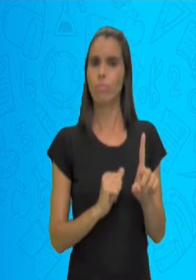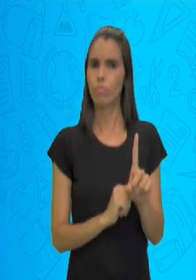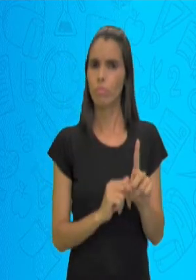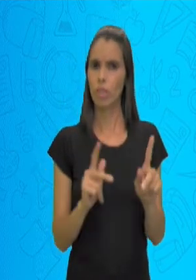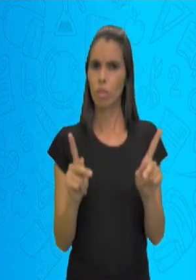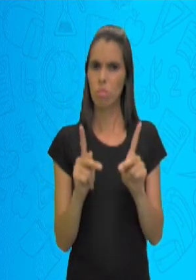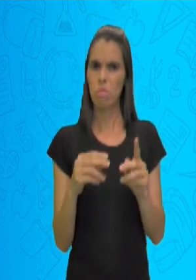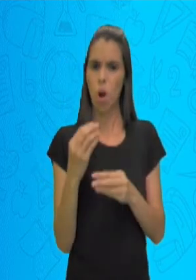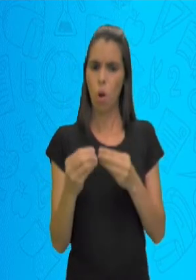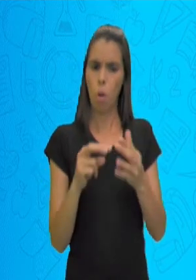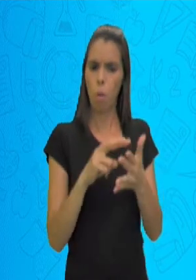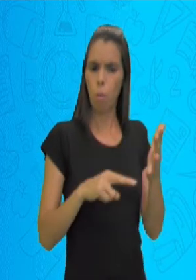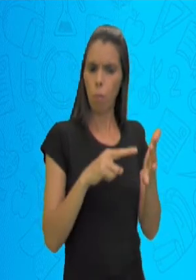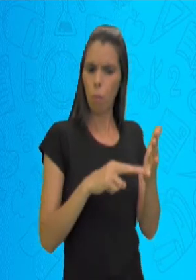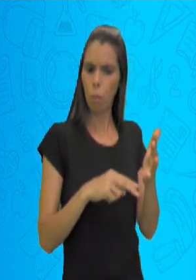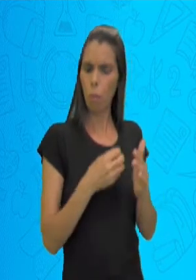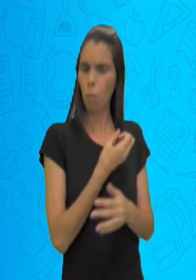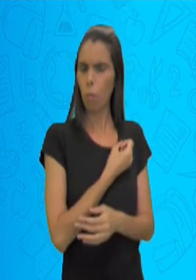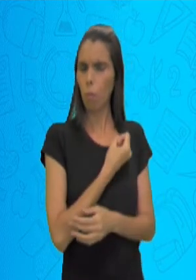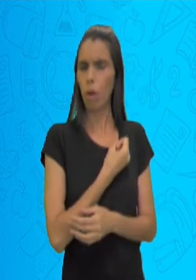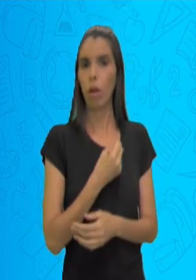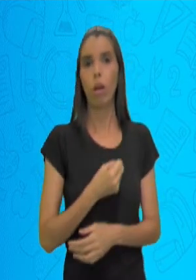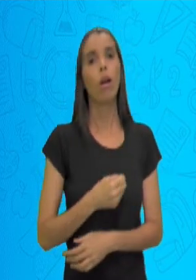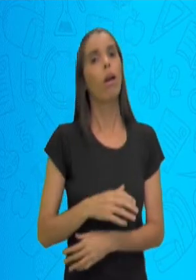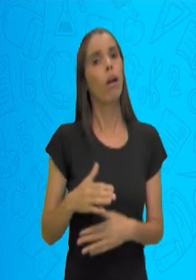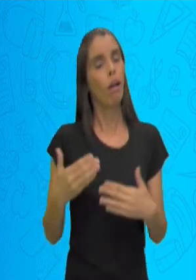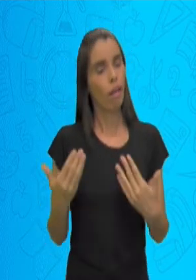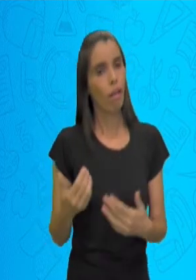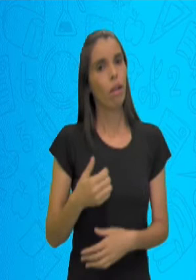como eu vou ler esse número?